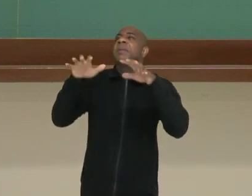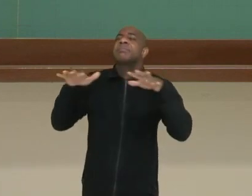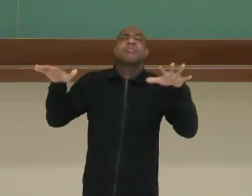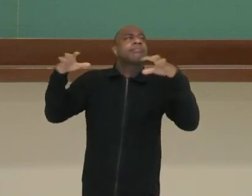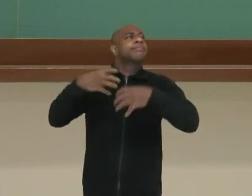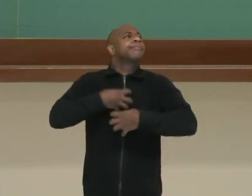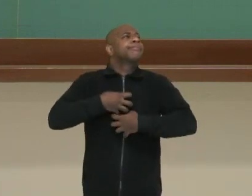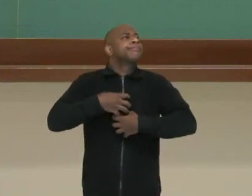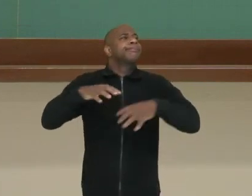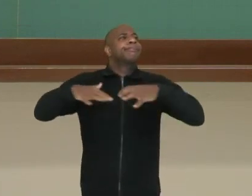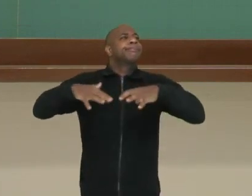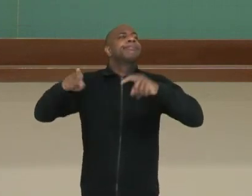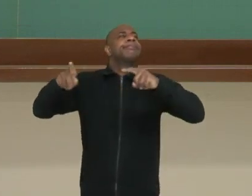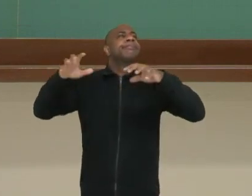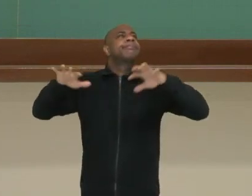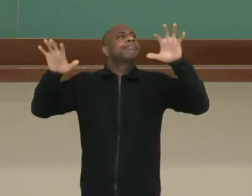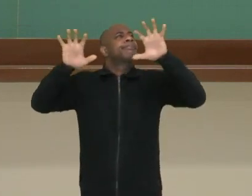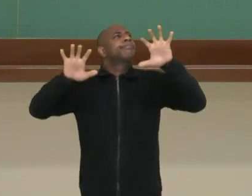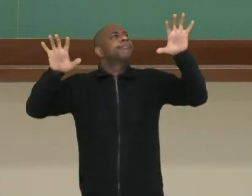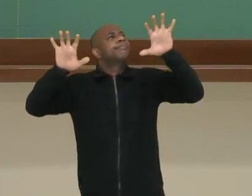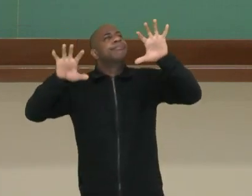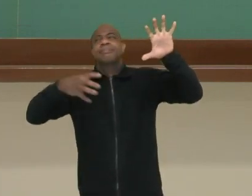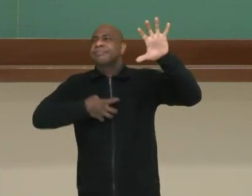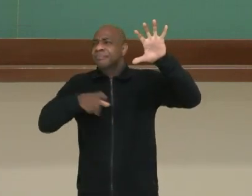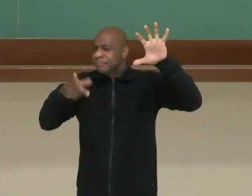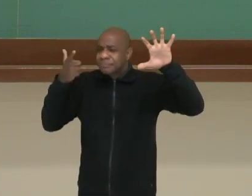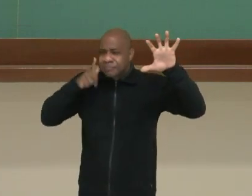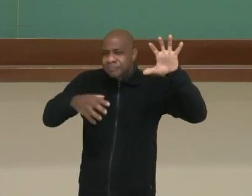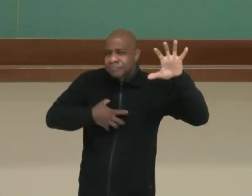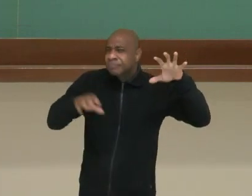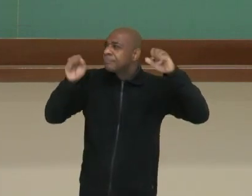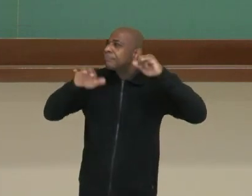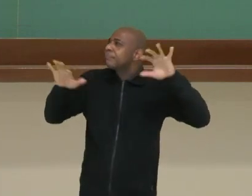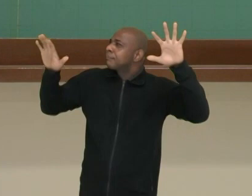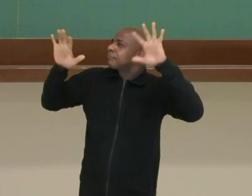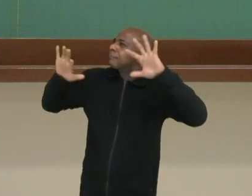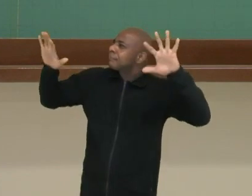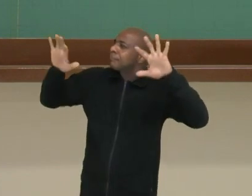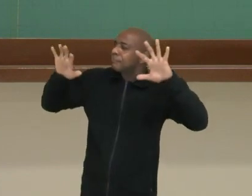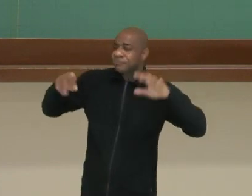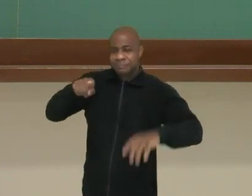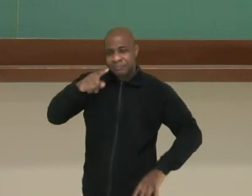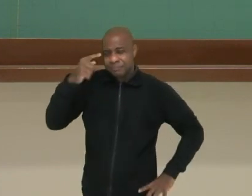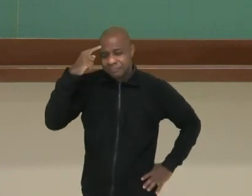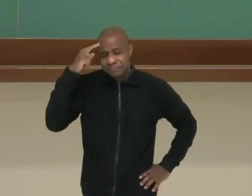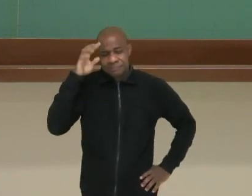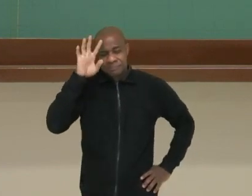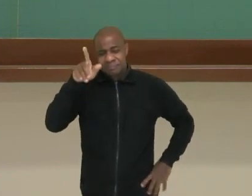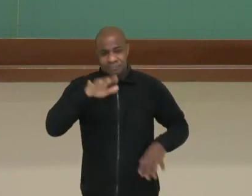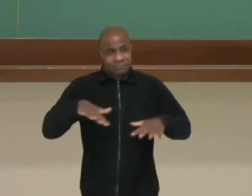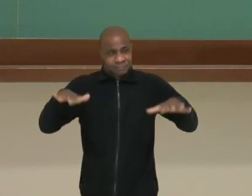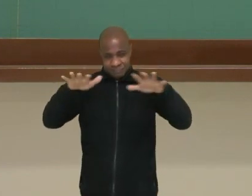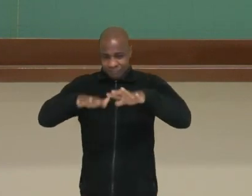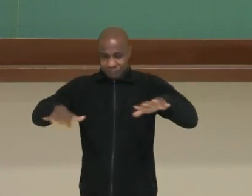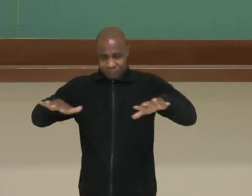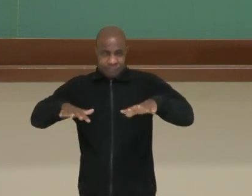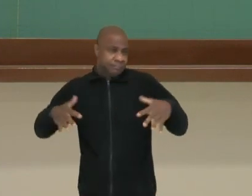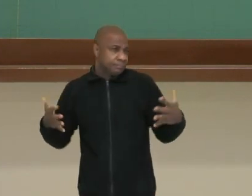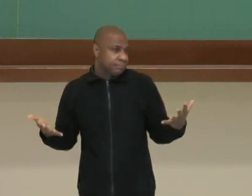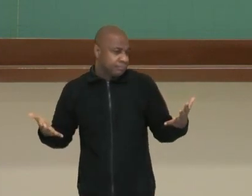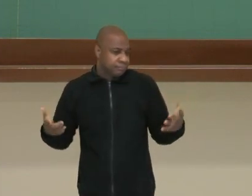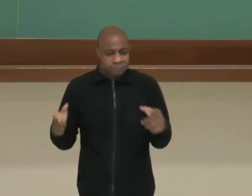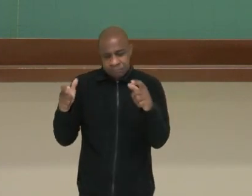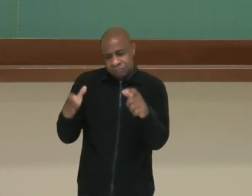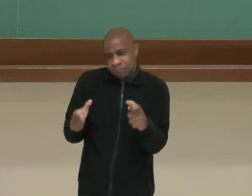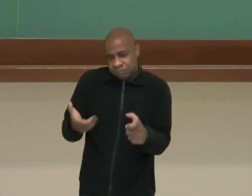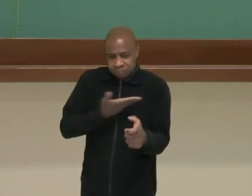raciocine junto conosco. Olha só. Imagine que você esteja no espaço sideral com